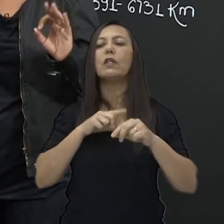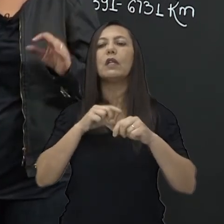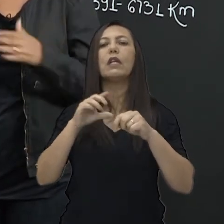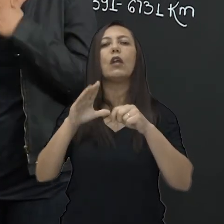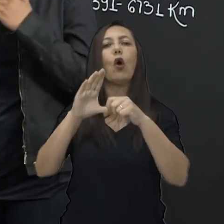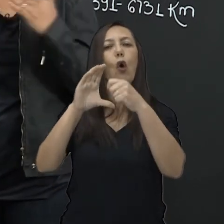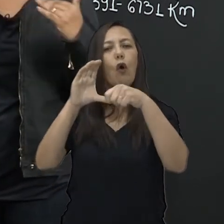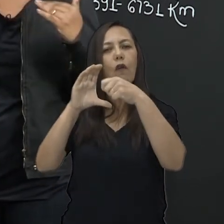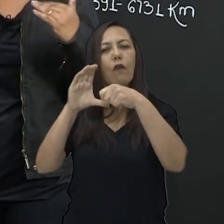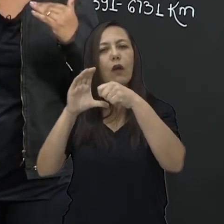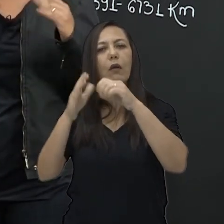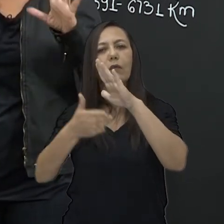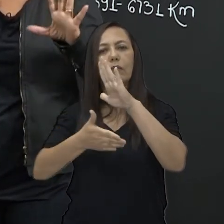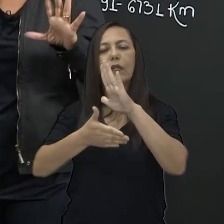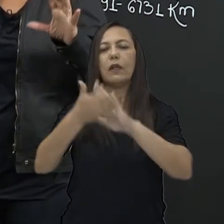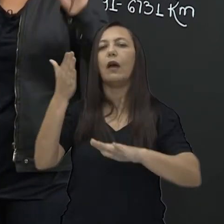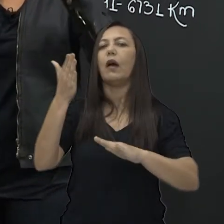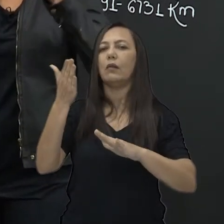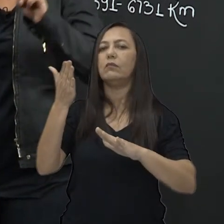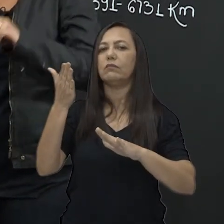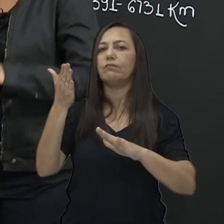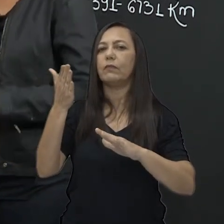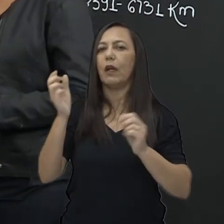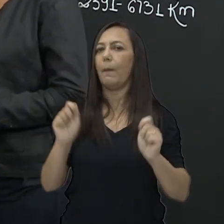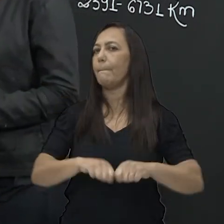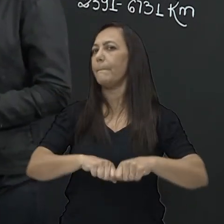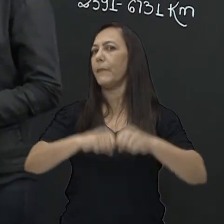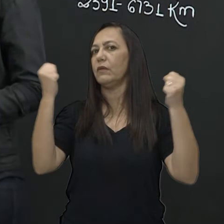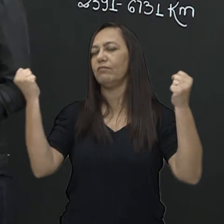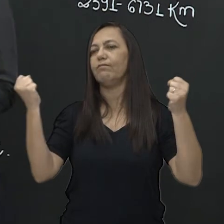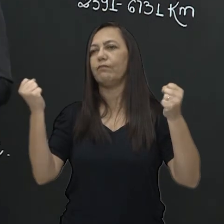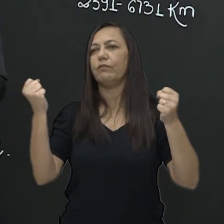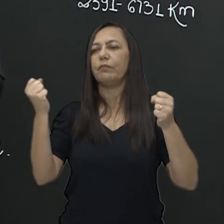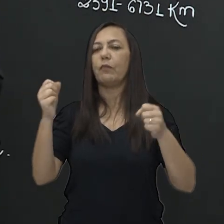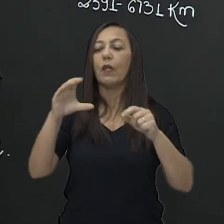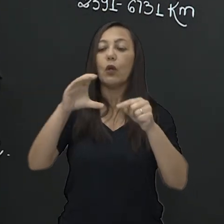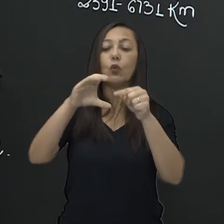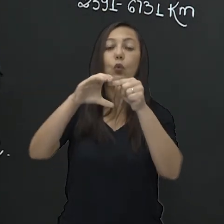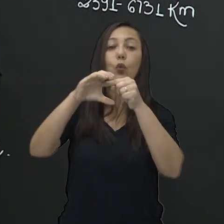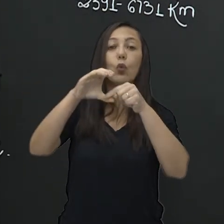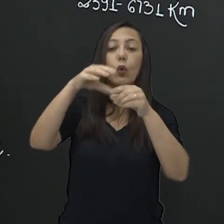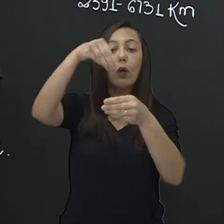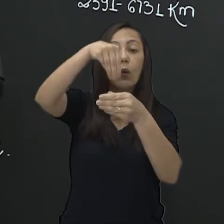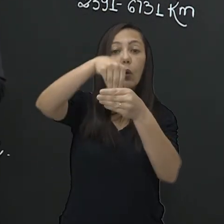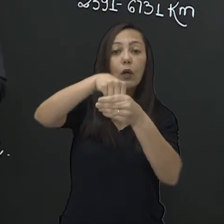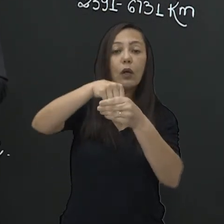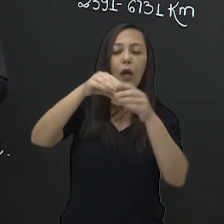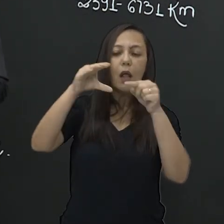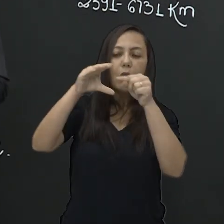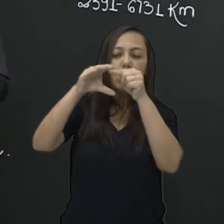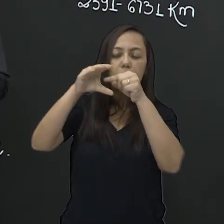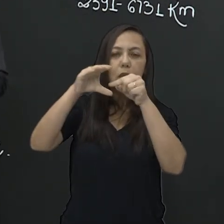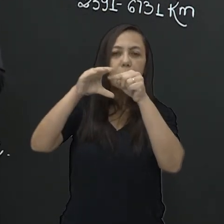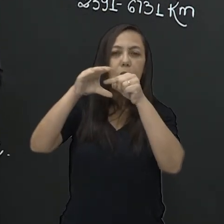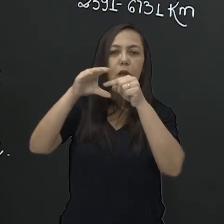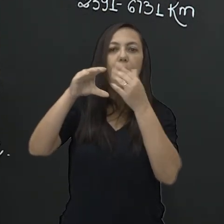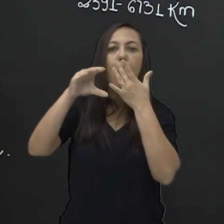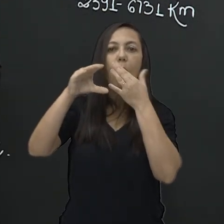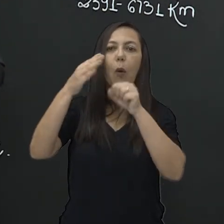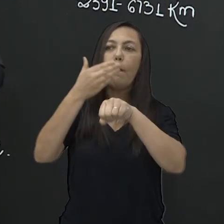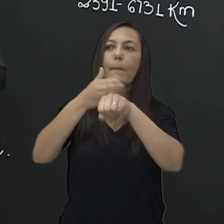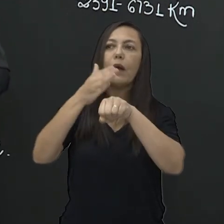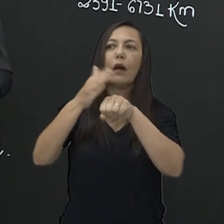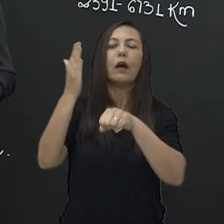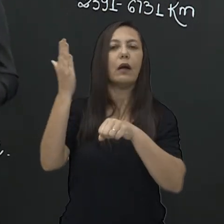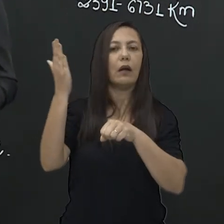Centro da Terra é impossível. Enquanto já eu chego no núcleo interno, que ele gera curiosidade por quê? A temperatura